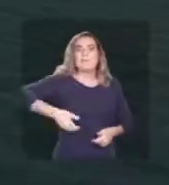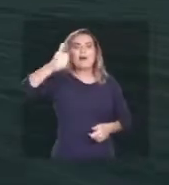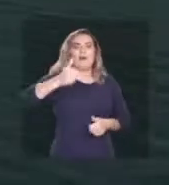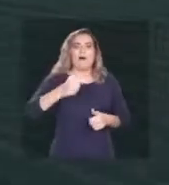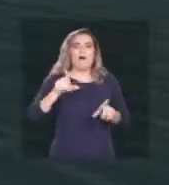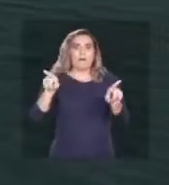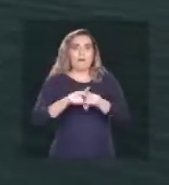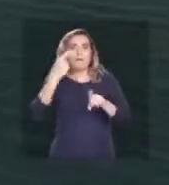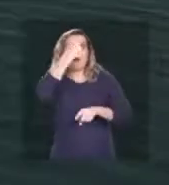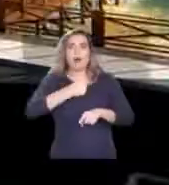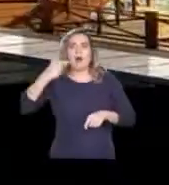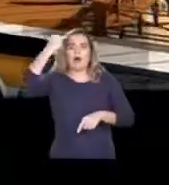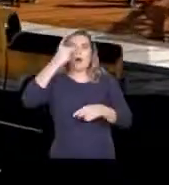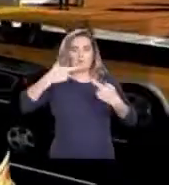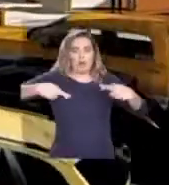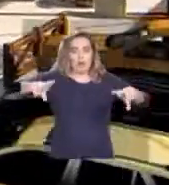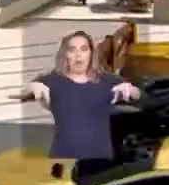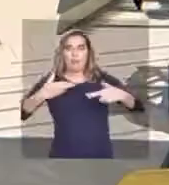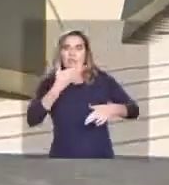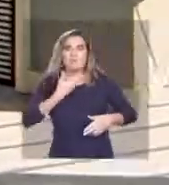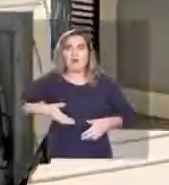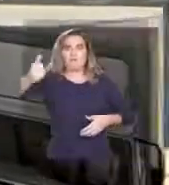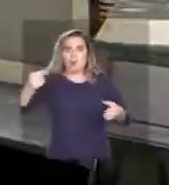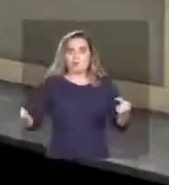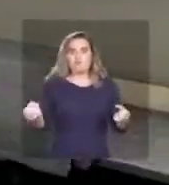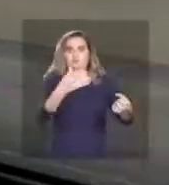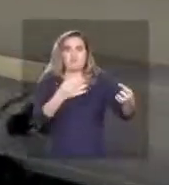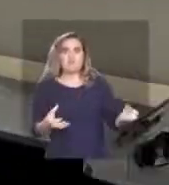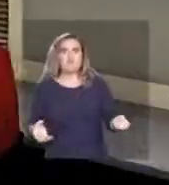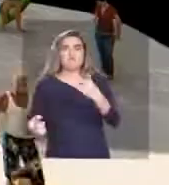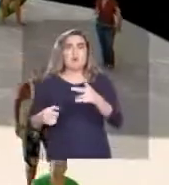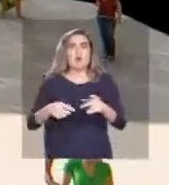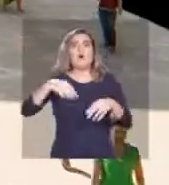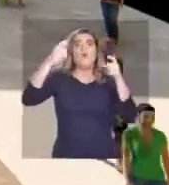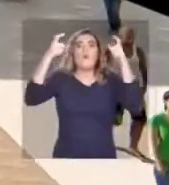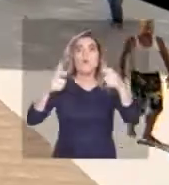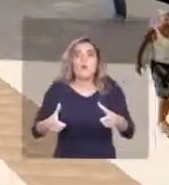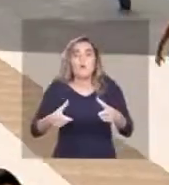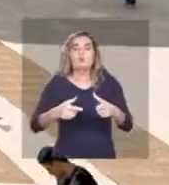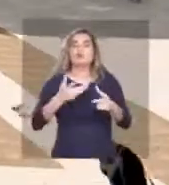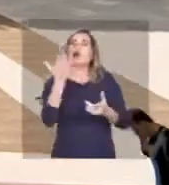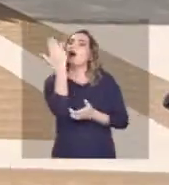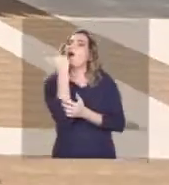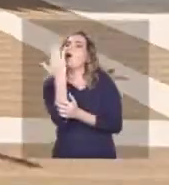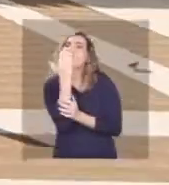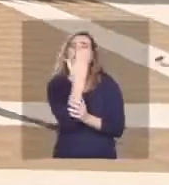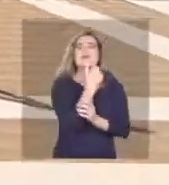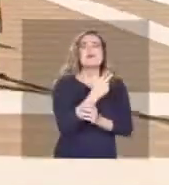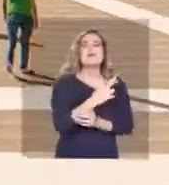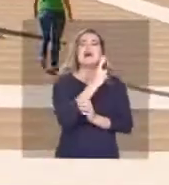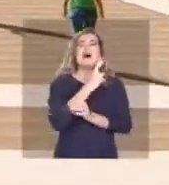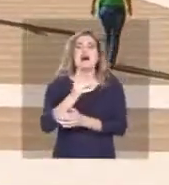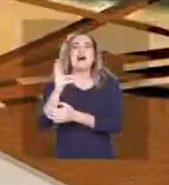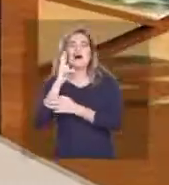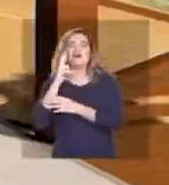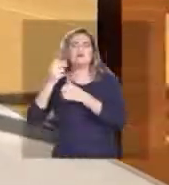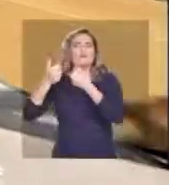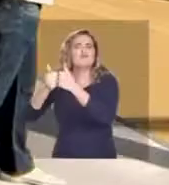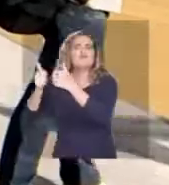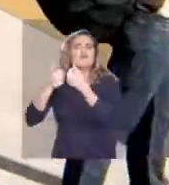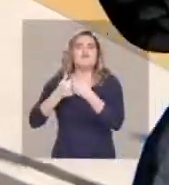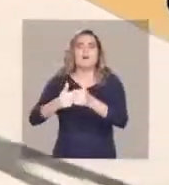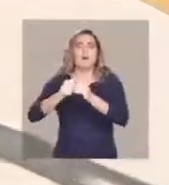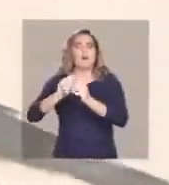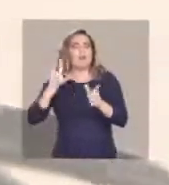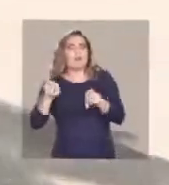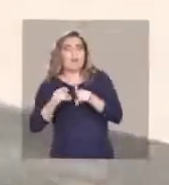o terminal turístico da Ridinha. Com a modernização do tradicional mercado. E a construção de centro de artesanato, passeio largo e um